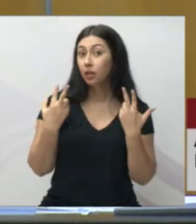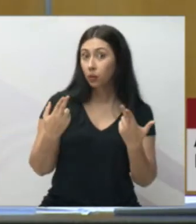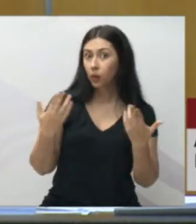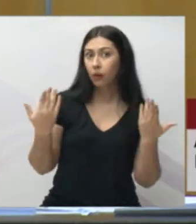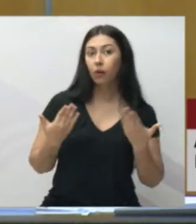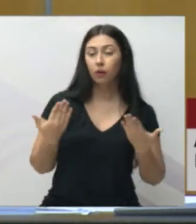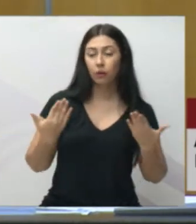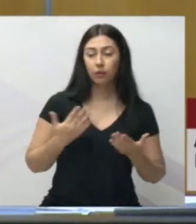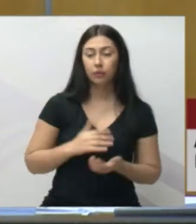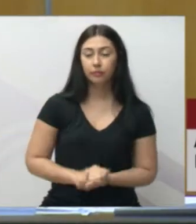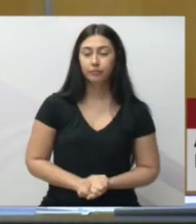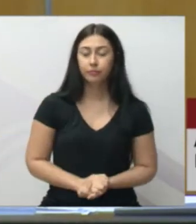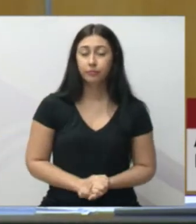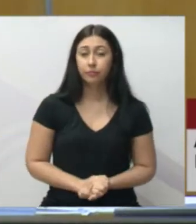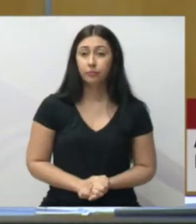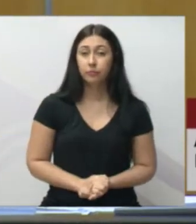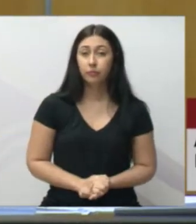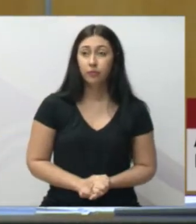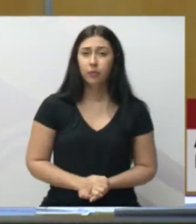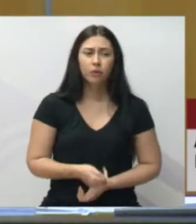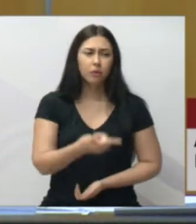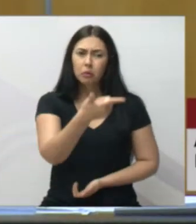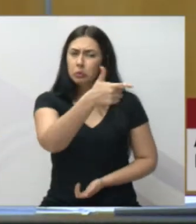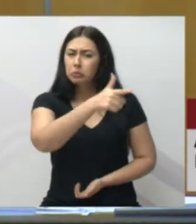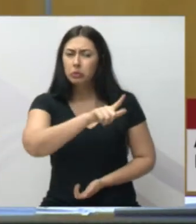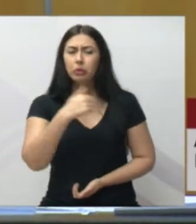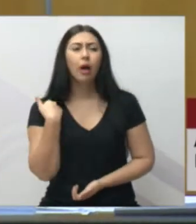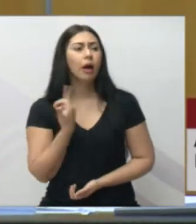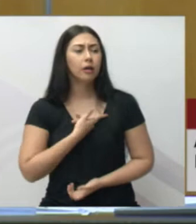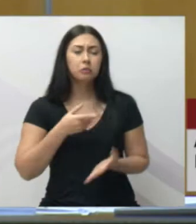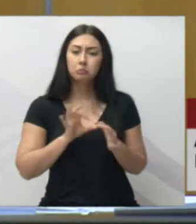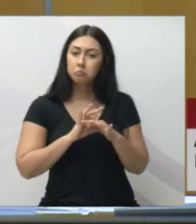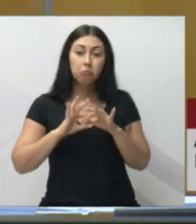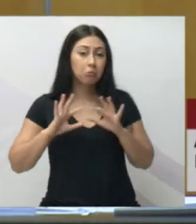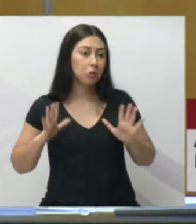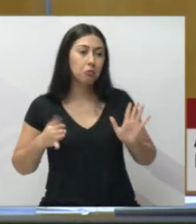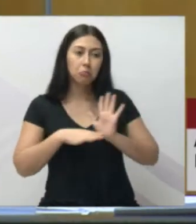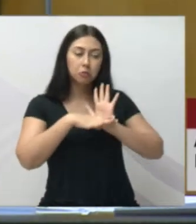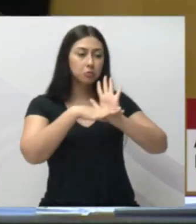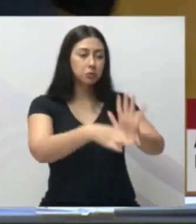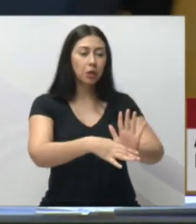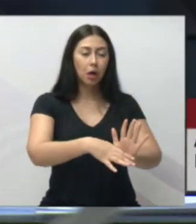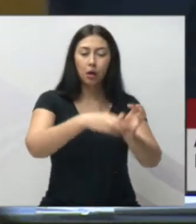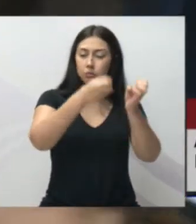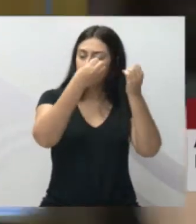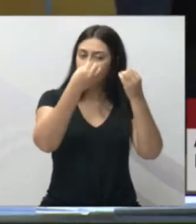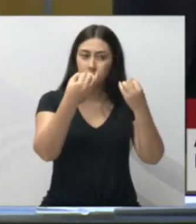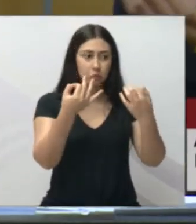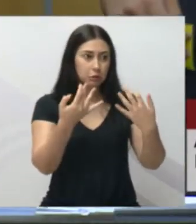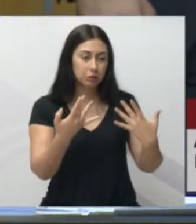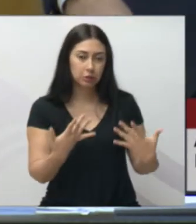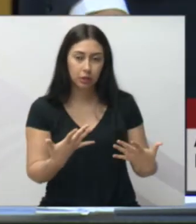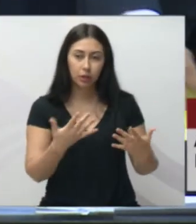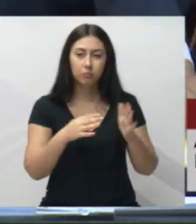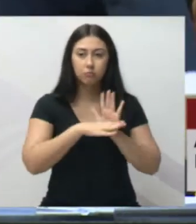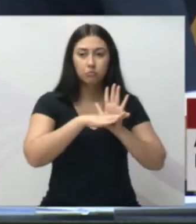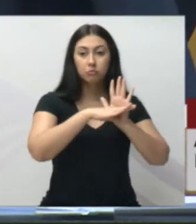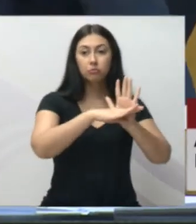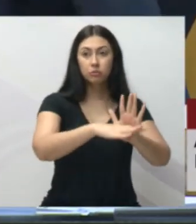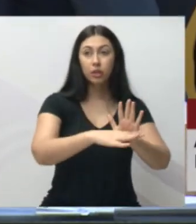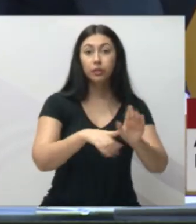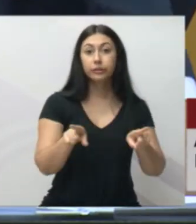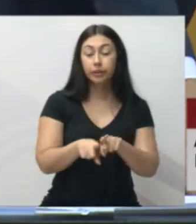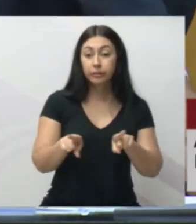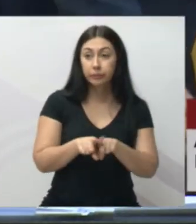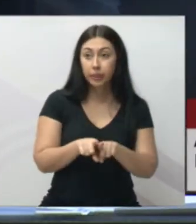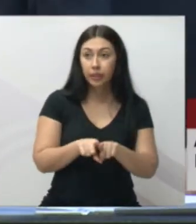questão. No mais, permanecemos à inteira disposição para sanar quaisquer dúvidas que eventualmente possam surgir e, por